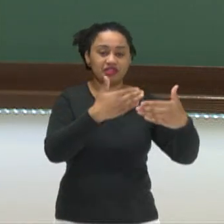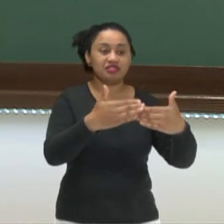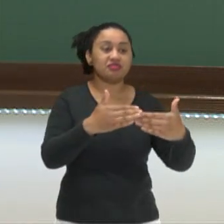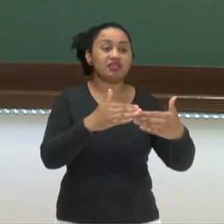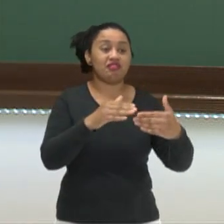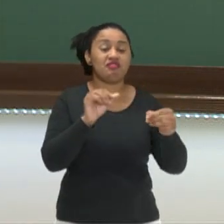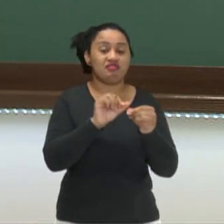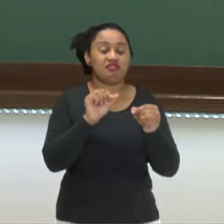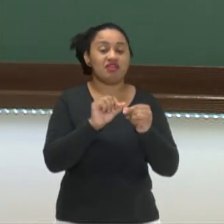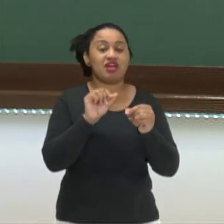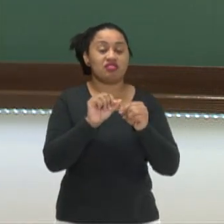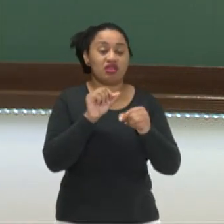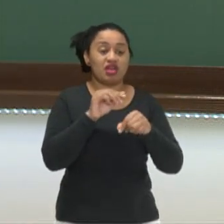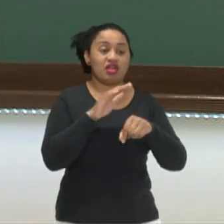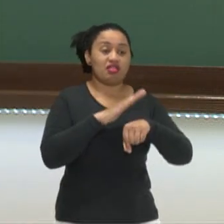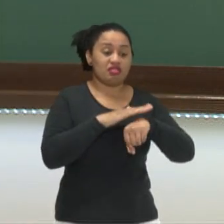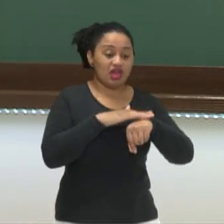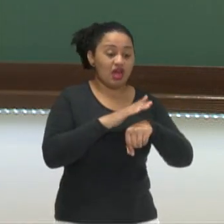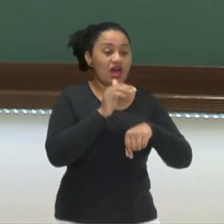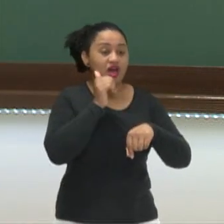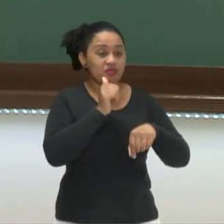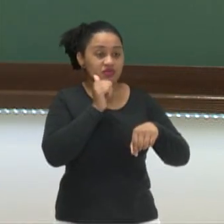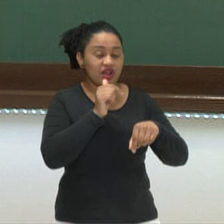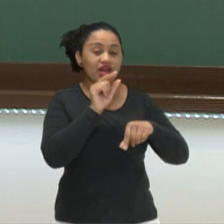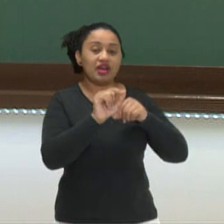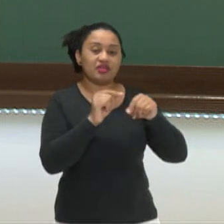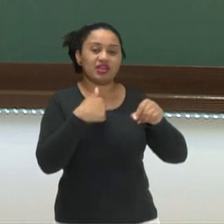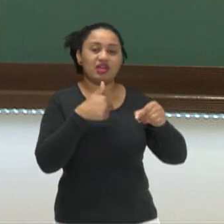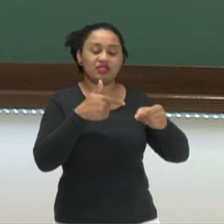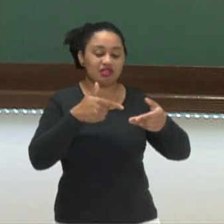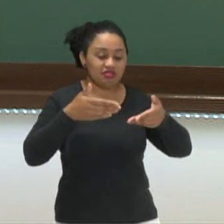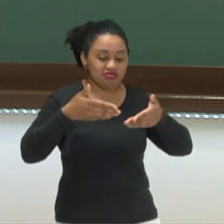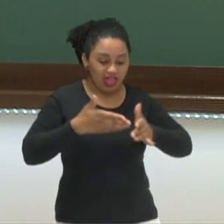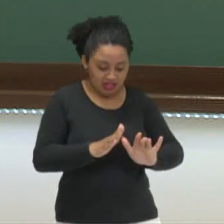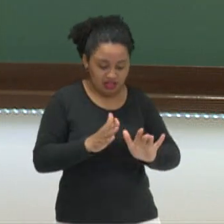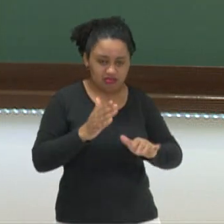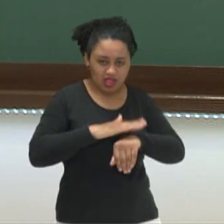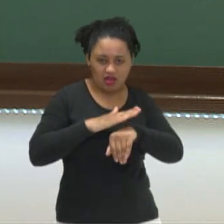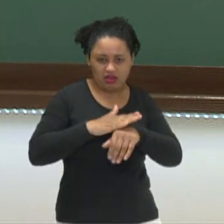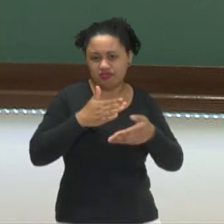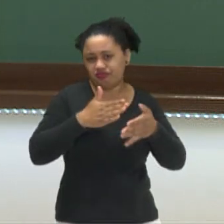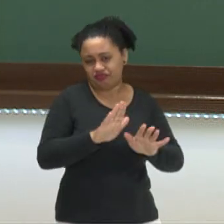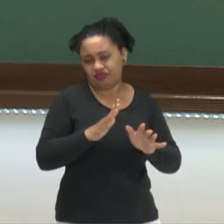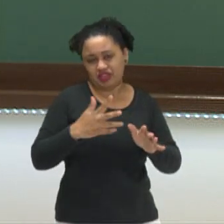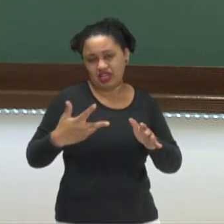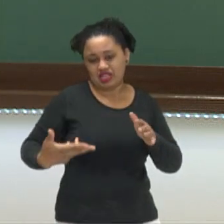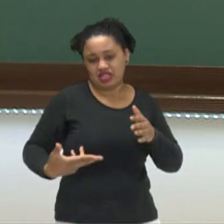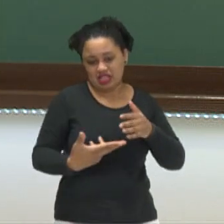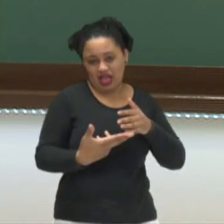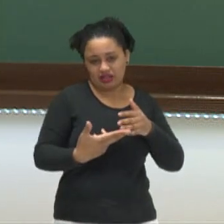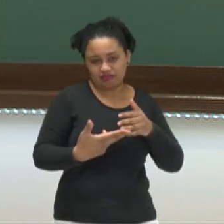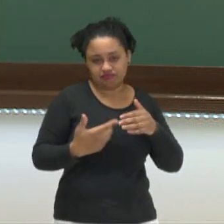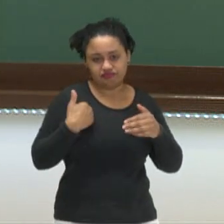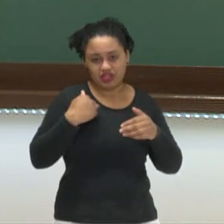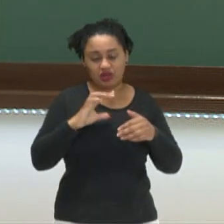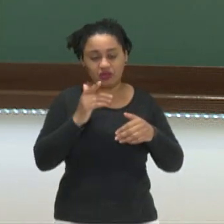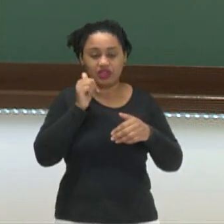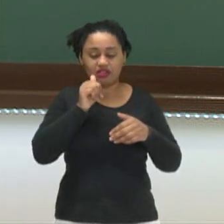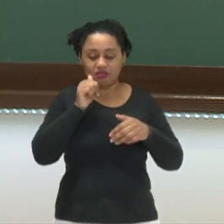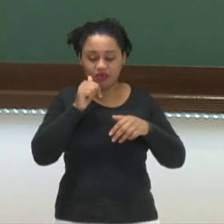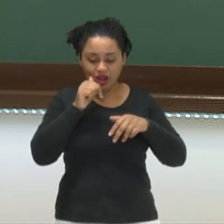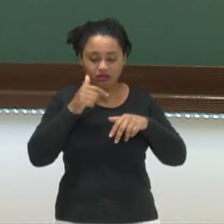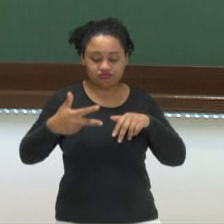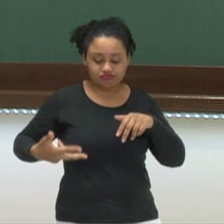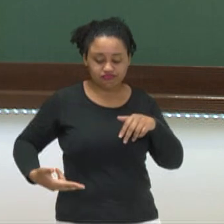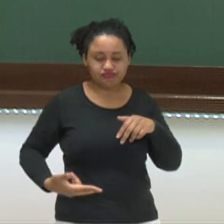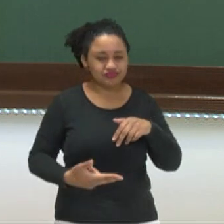é feito no momento em que a mulher passa por um parto cirúrgico. Ou seja, quando ela não consegue